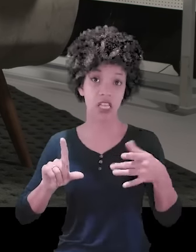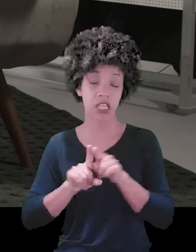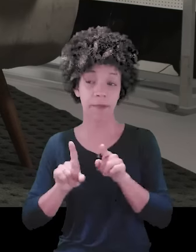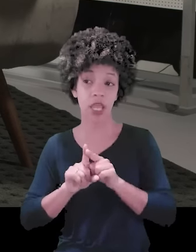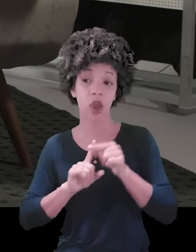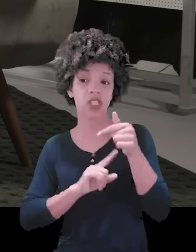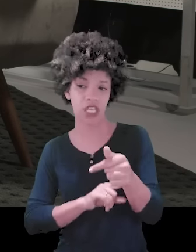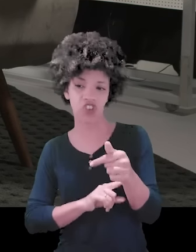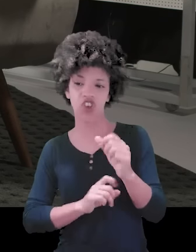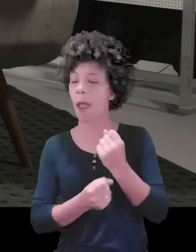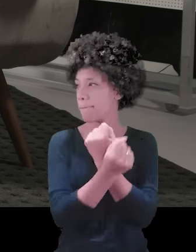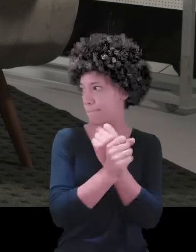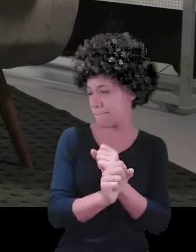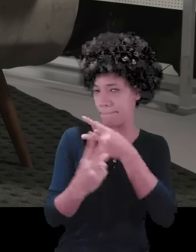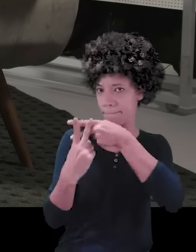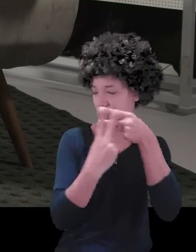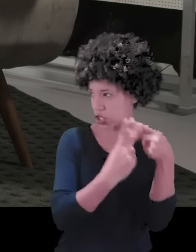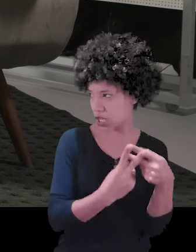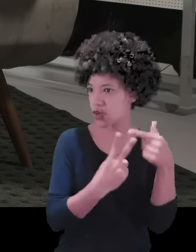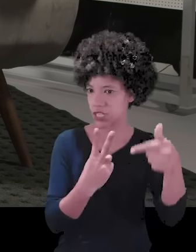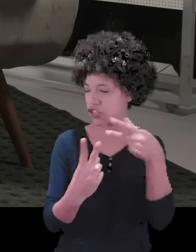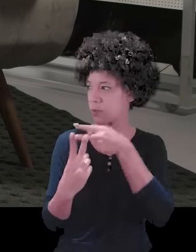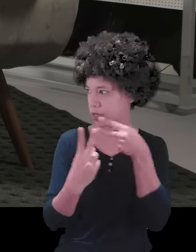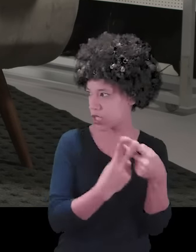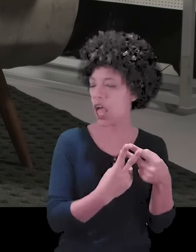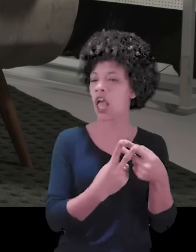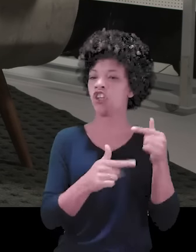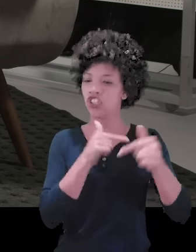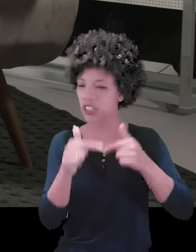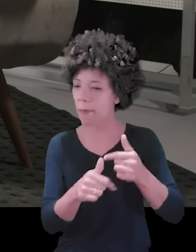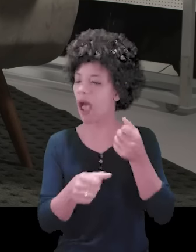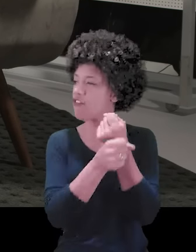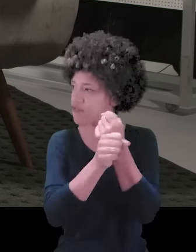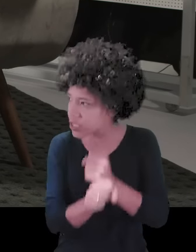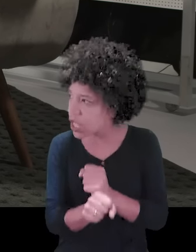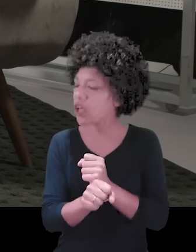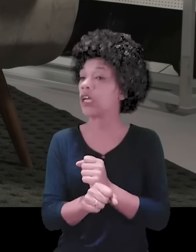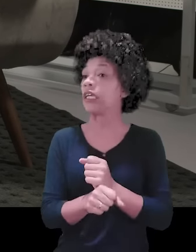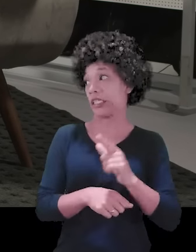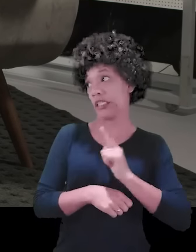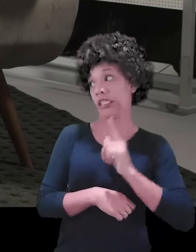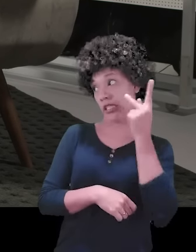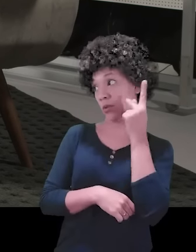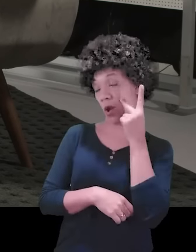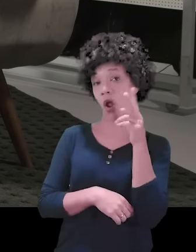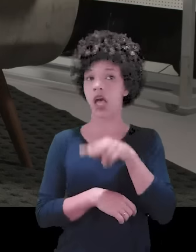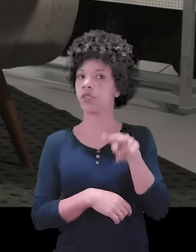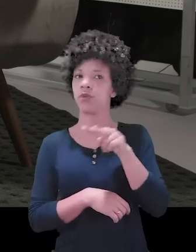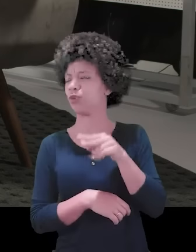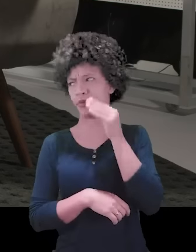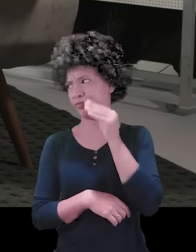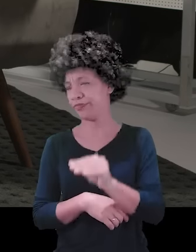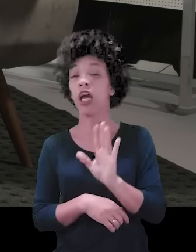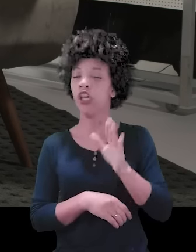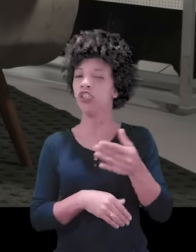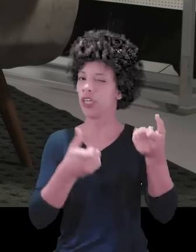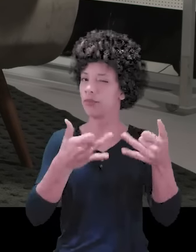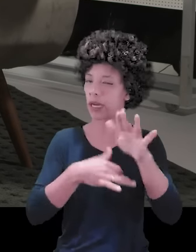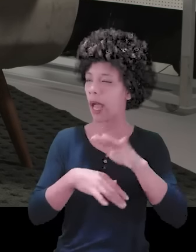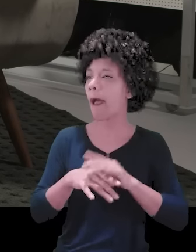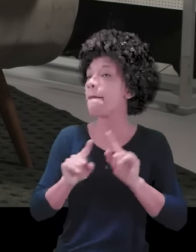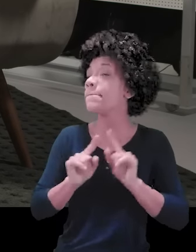sete prisioneiros que fala também disso de trabalho forçado que existe muito em São Paulo as pessoas não olham para isso eu vou falar